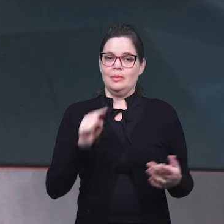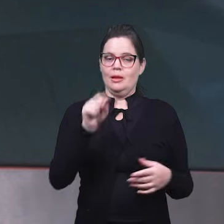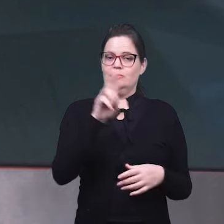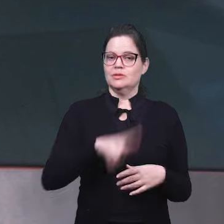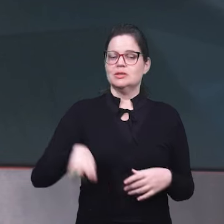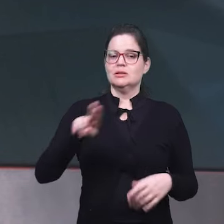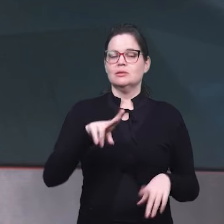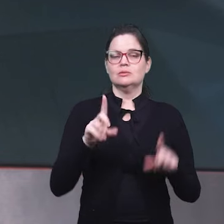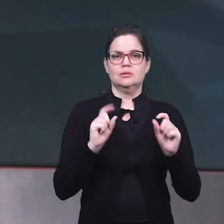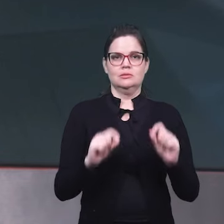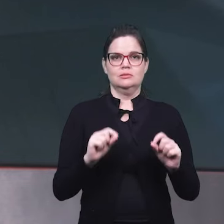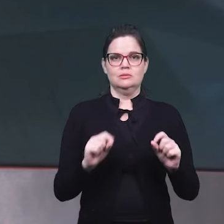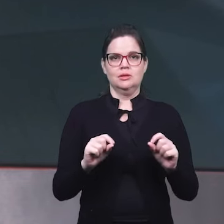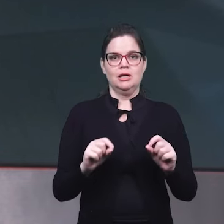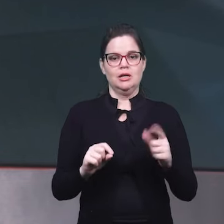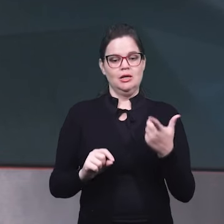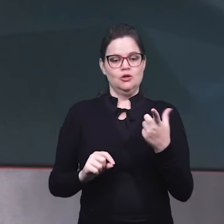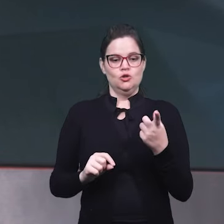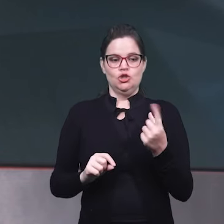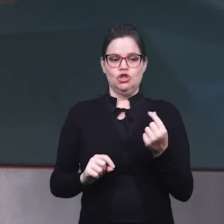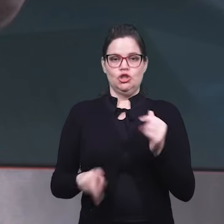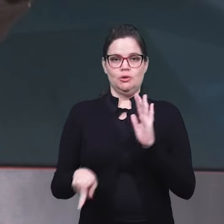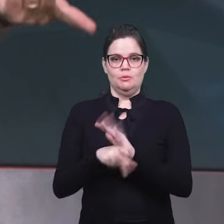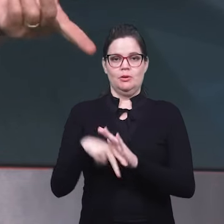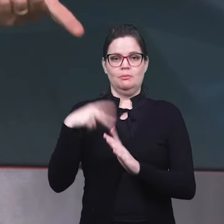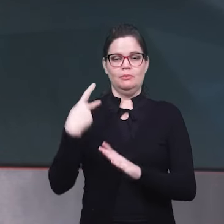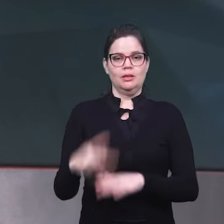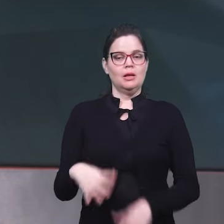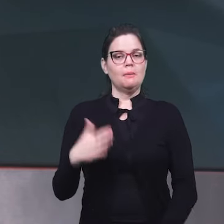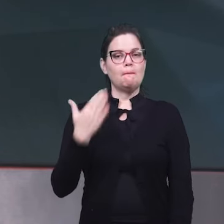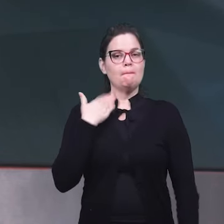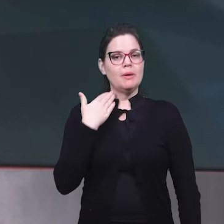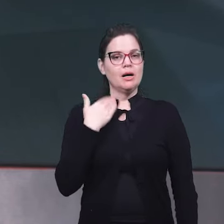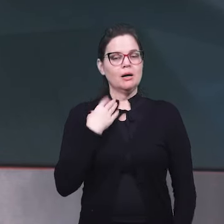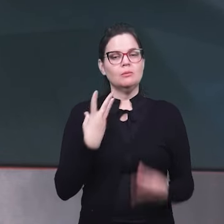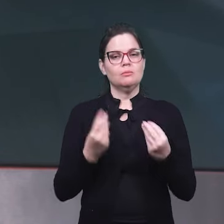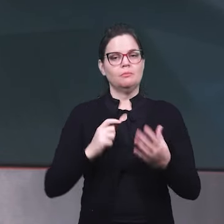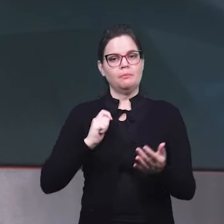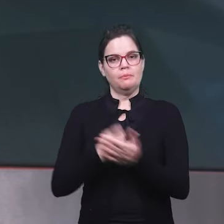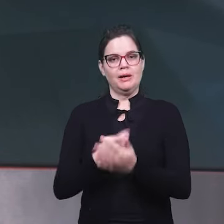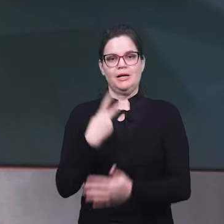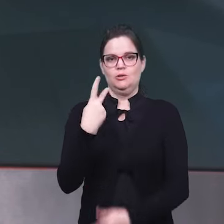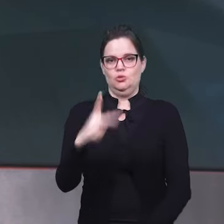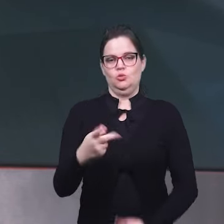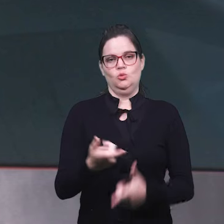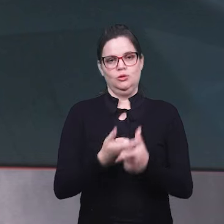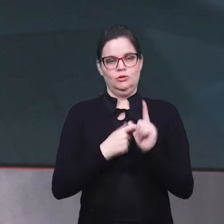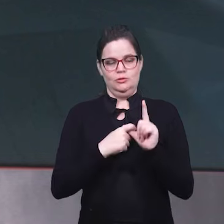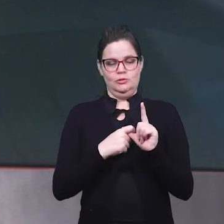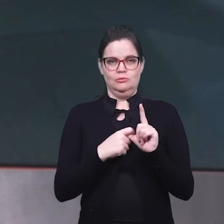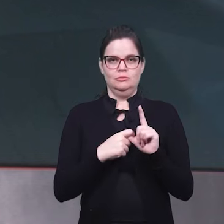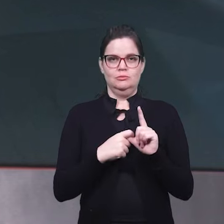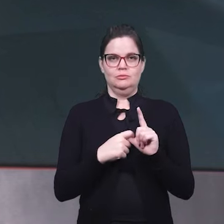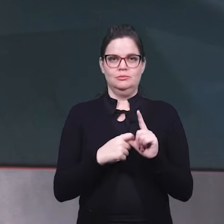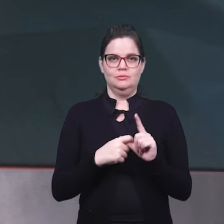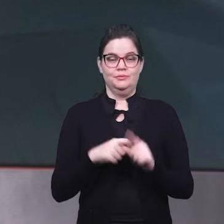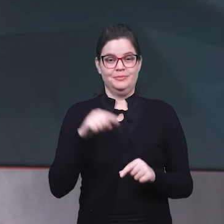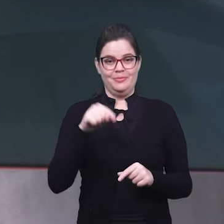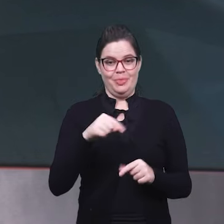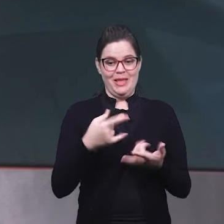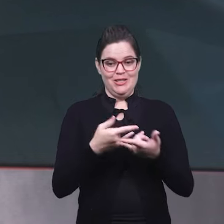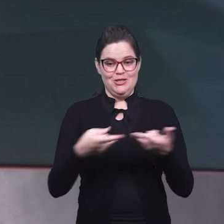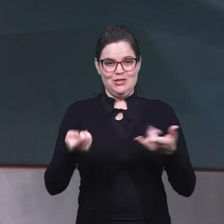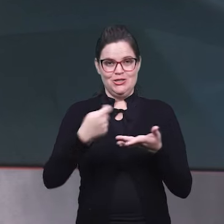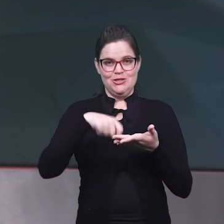está usando o dinheiro do banco para pagar a conta sua. Essa taxa